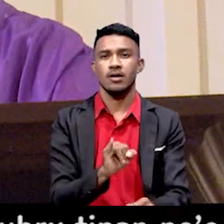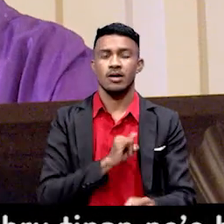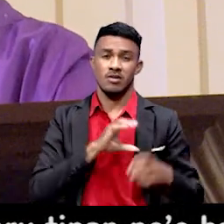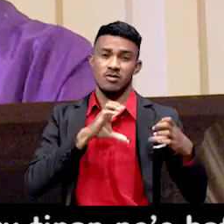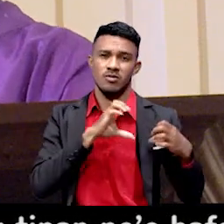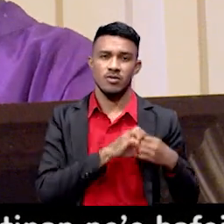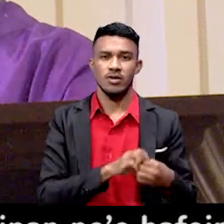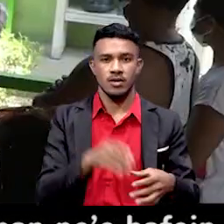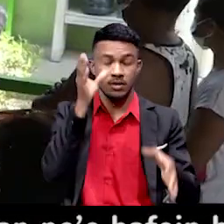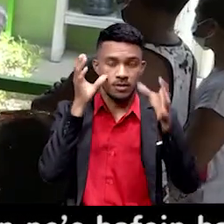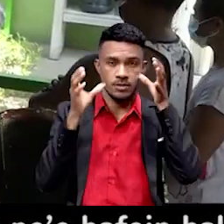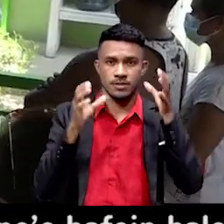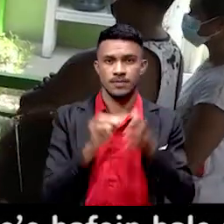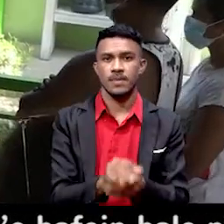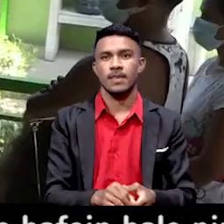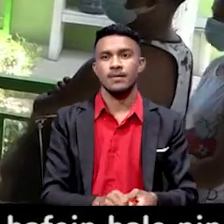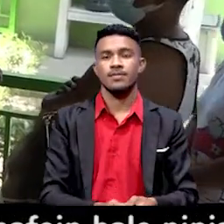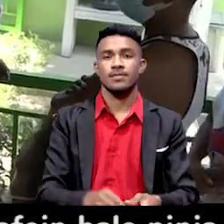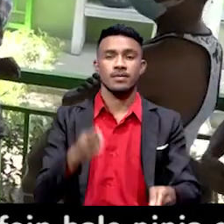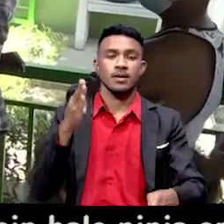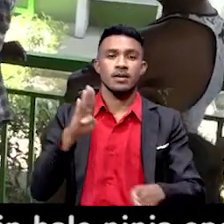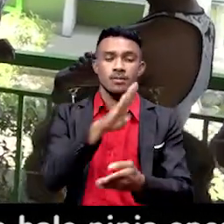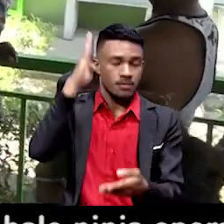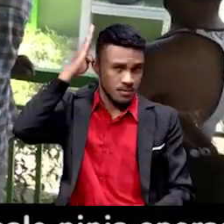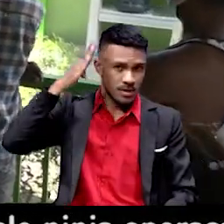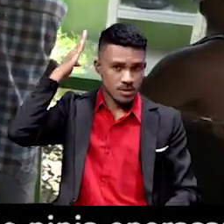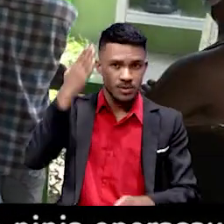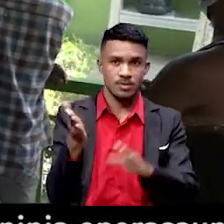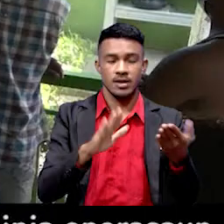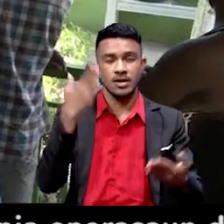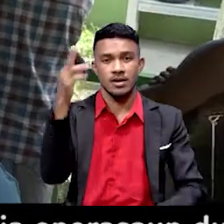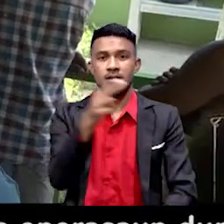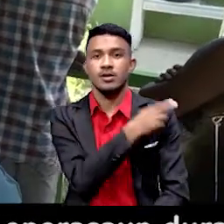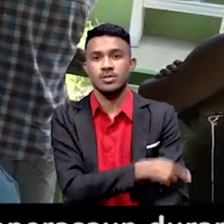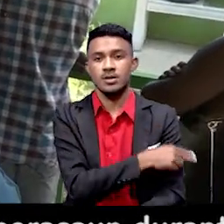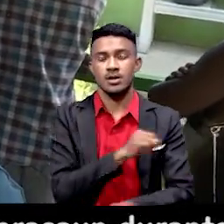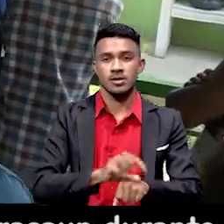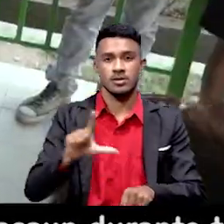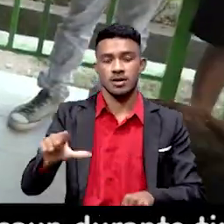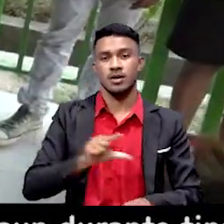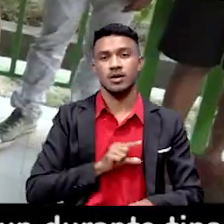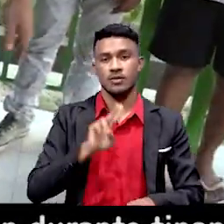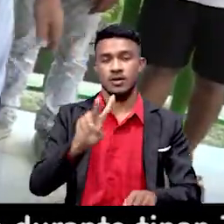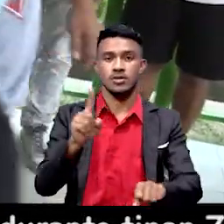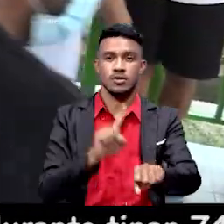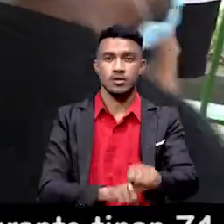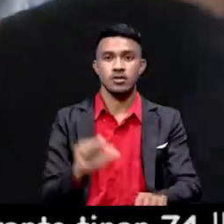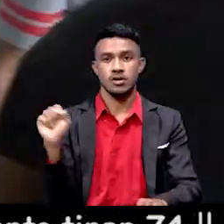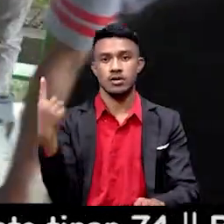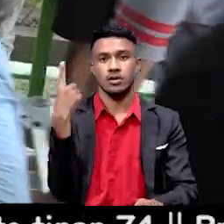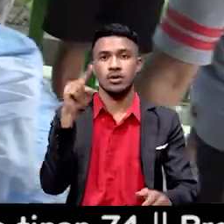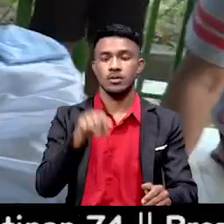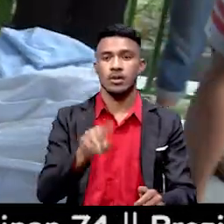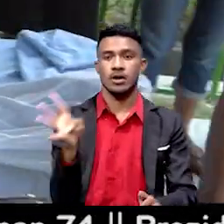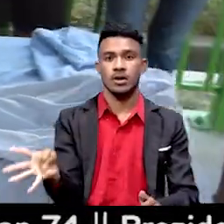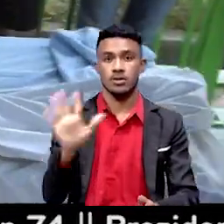mbele. Bispo Dom Basilio do Nascimento hakotu is ia Hospital Nasional Guido Valadares iha tuku sanulu resinida liu minutu hat